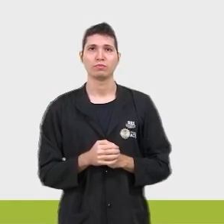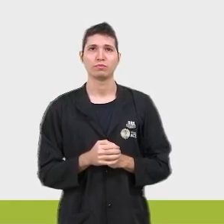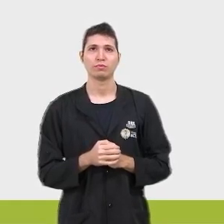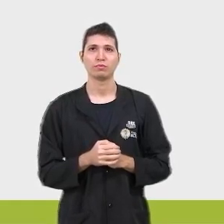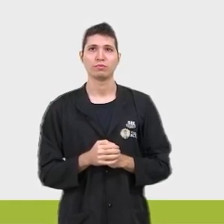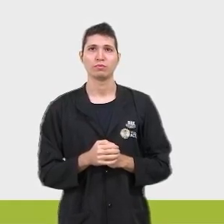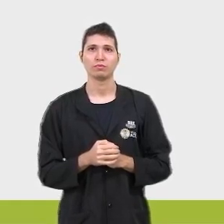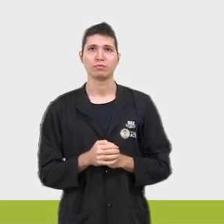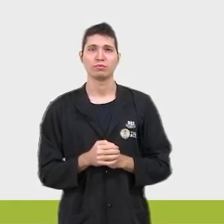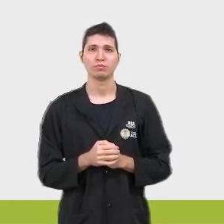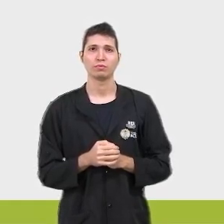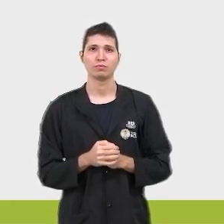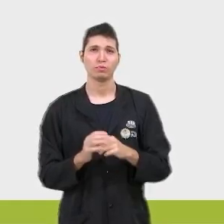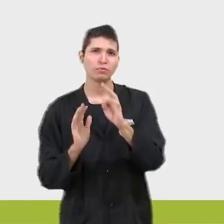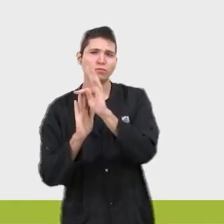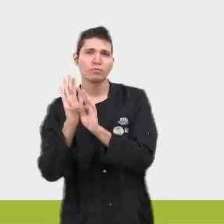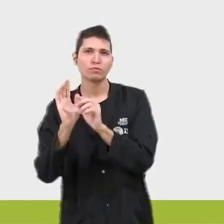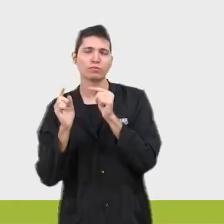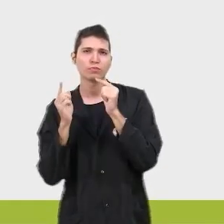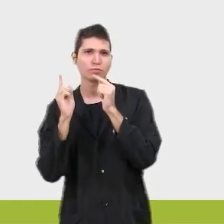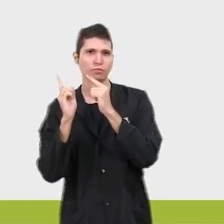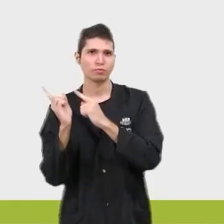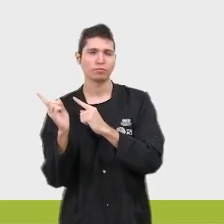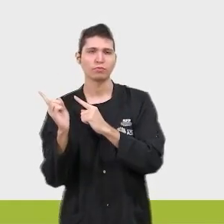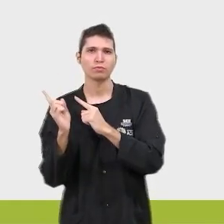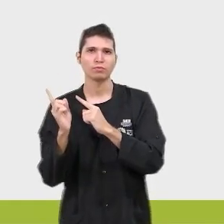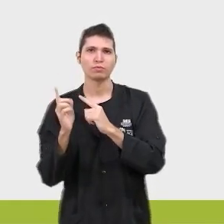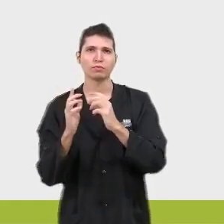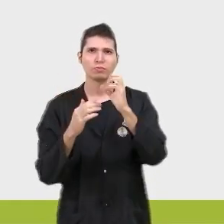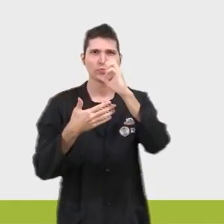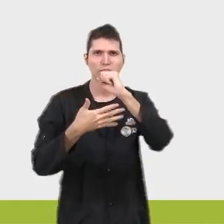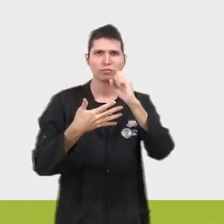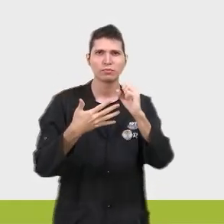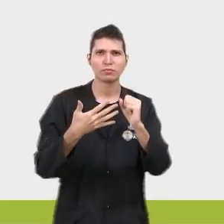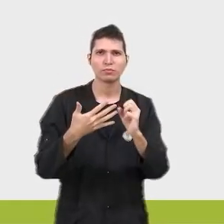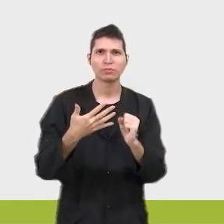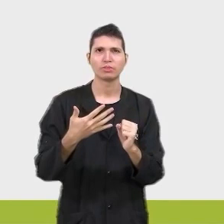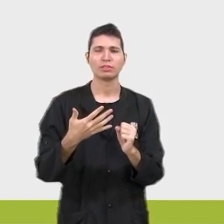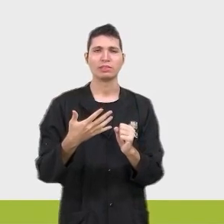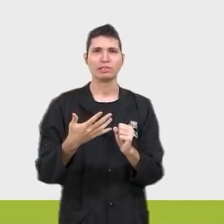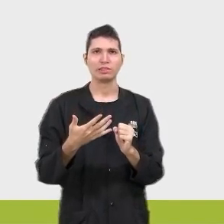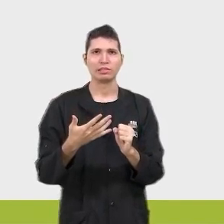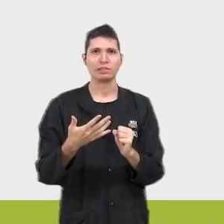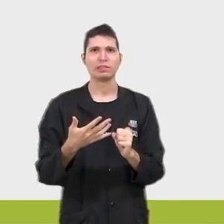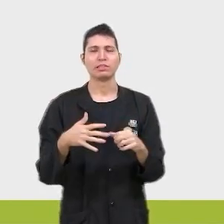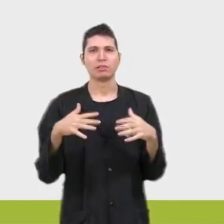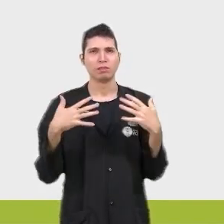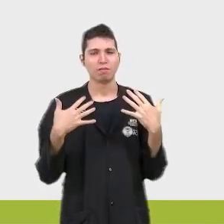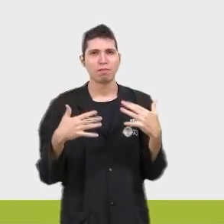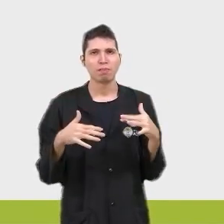peixe, né? O cara é o peixe. A cadeia alimentar está em risco. Aí o outro,